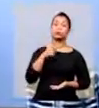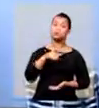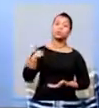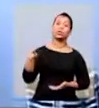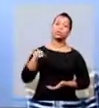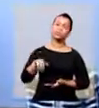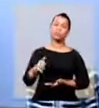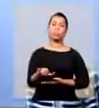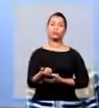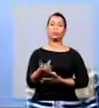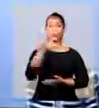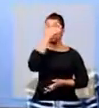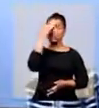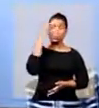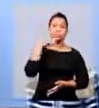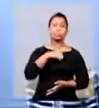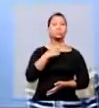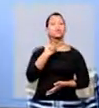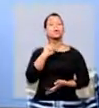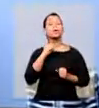CAD, né? Pelo telefone